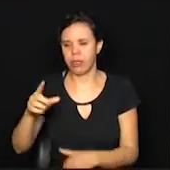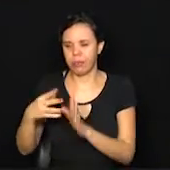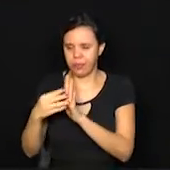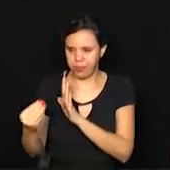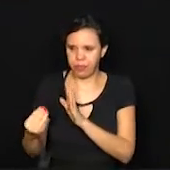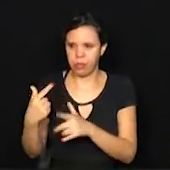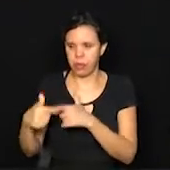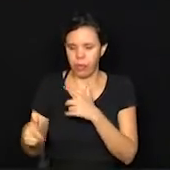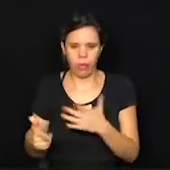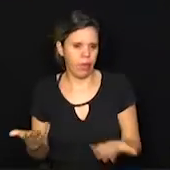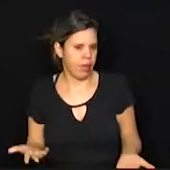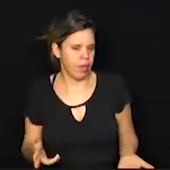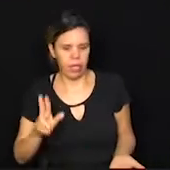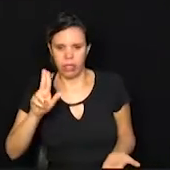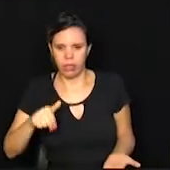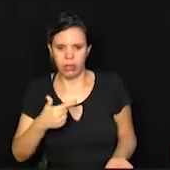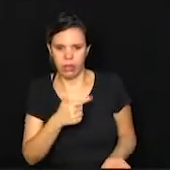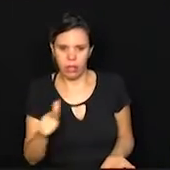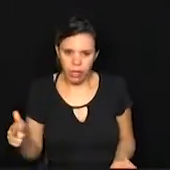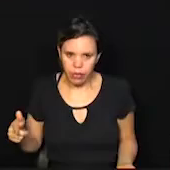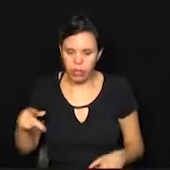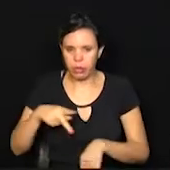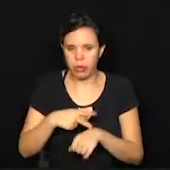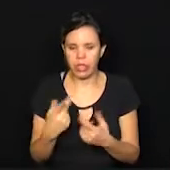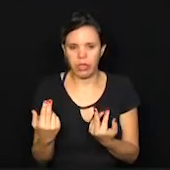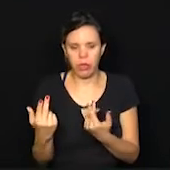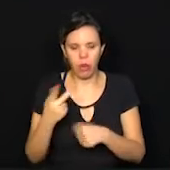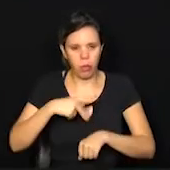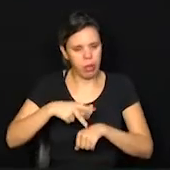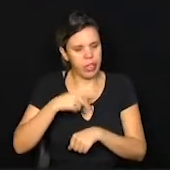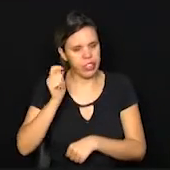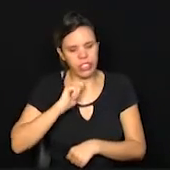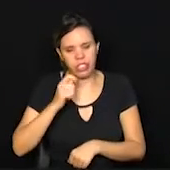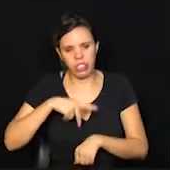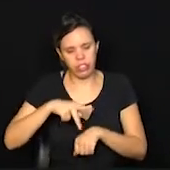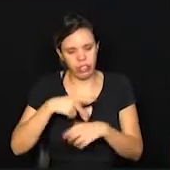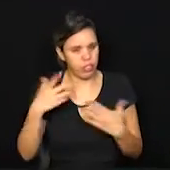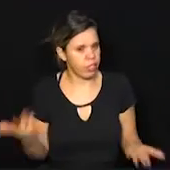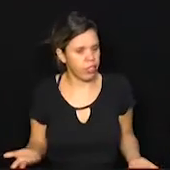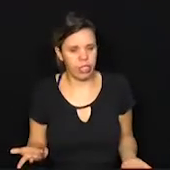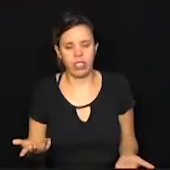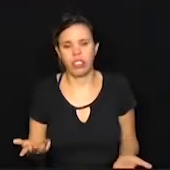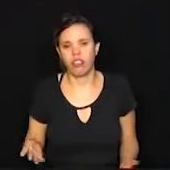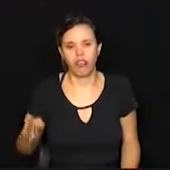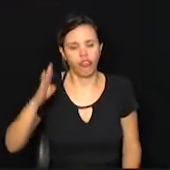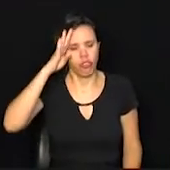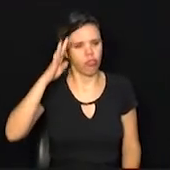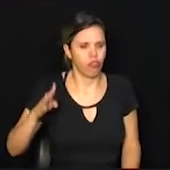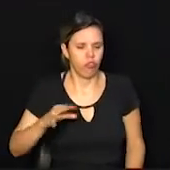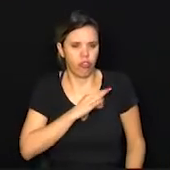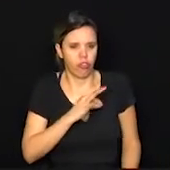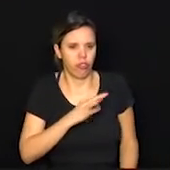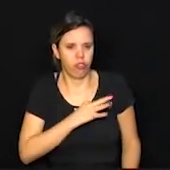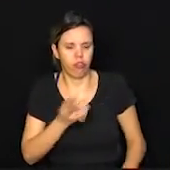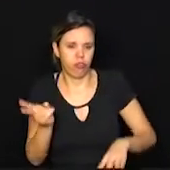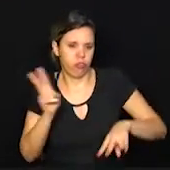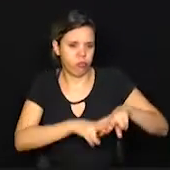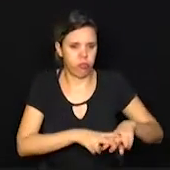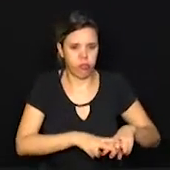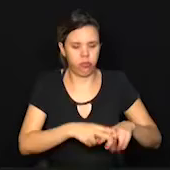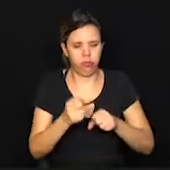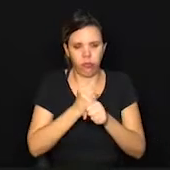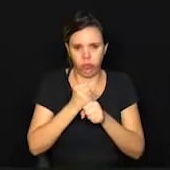é nunca houve nesse país o que houve na Argentina por exemplo na Argentina o Generais foram condenados